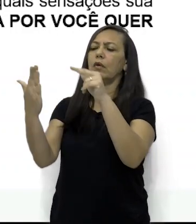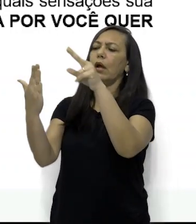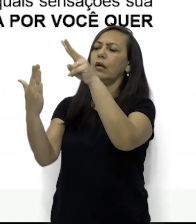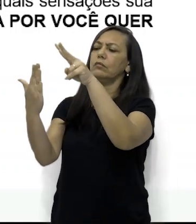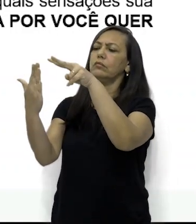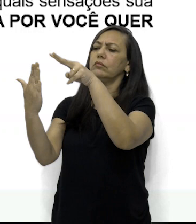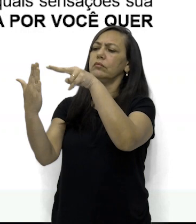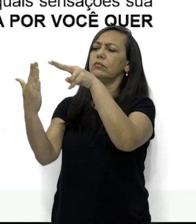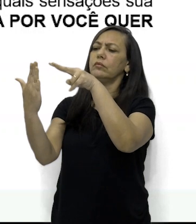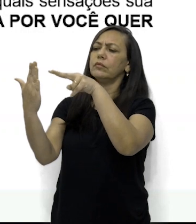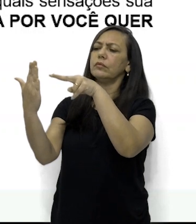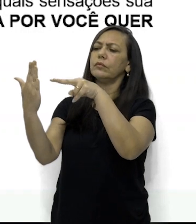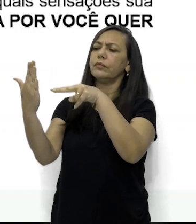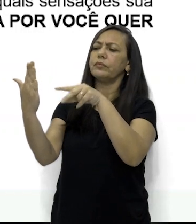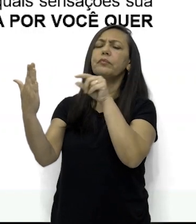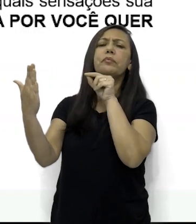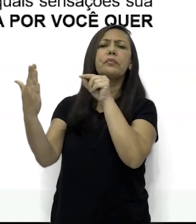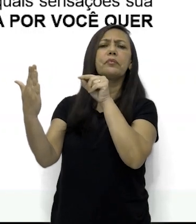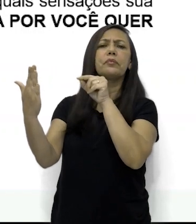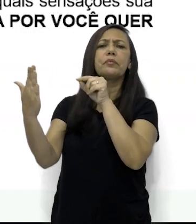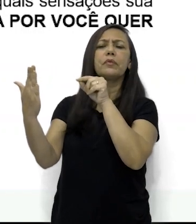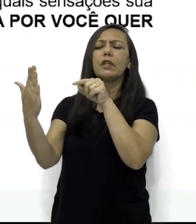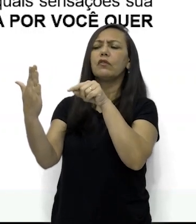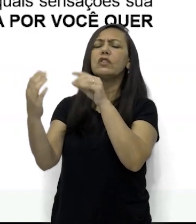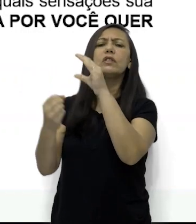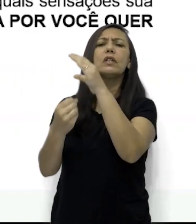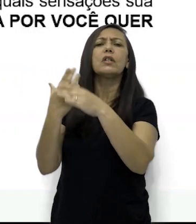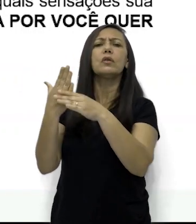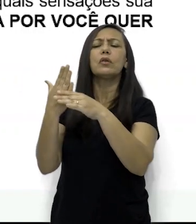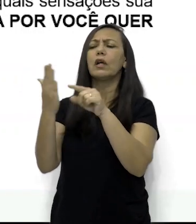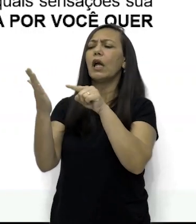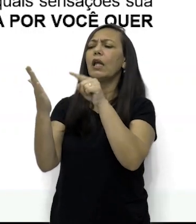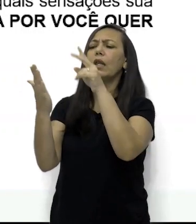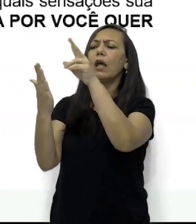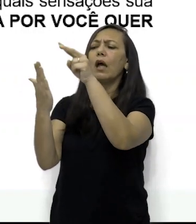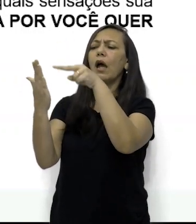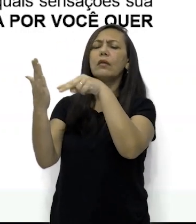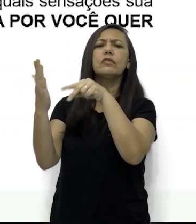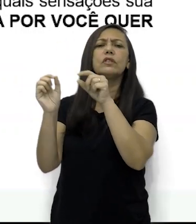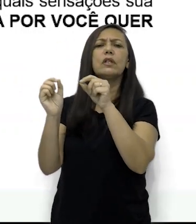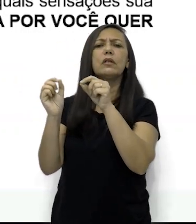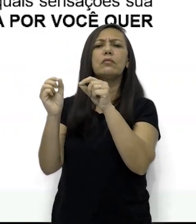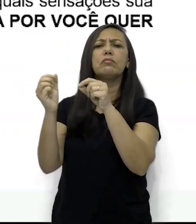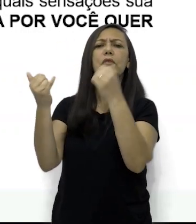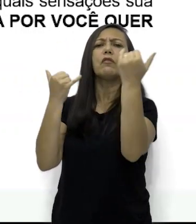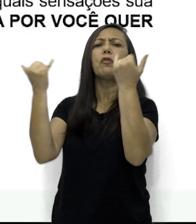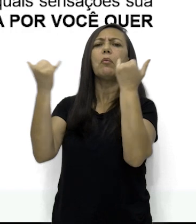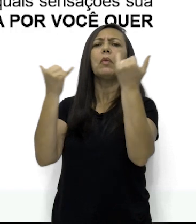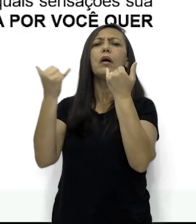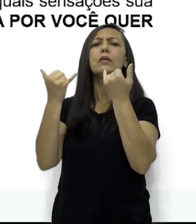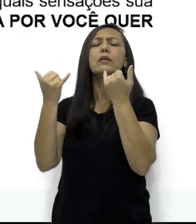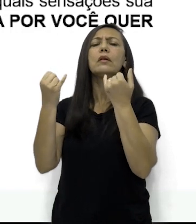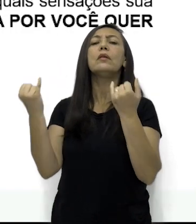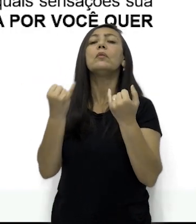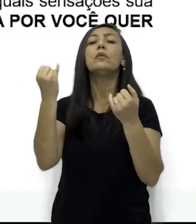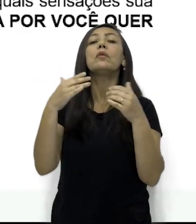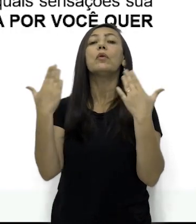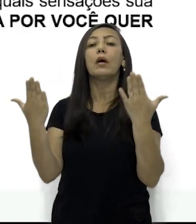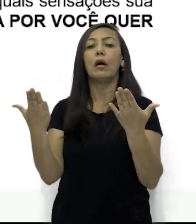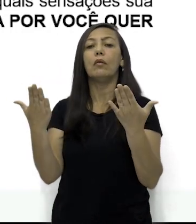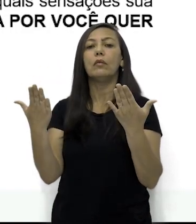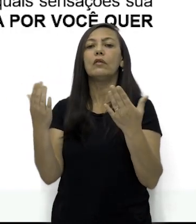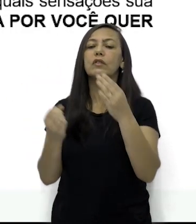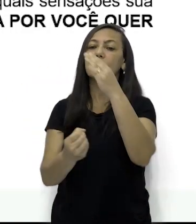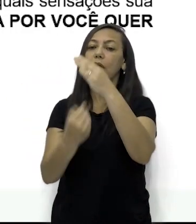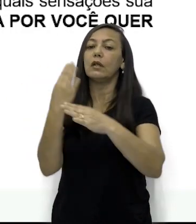vão apreciar essa obra de arte e o que é que essa obra de arte que você criou, o que é que ela transmite para você. E vocês vão escrever um texto